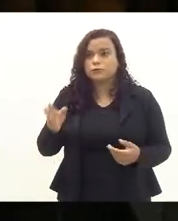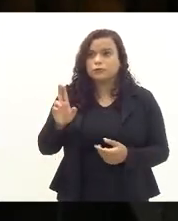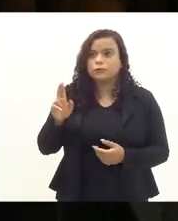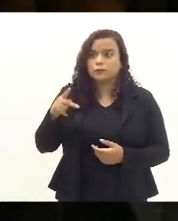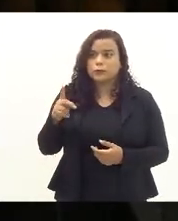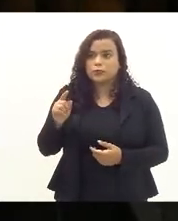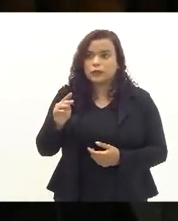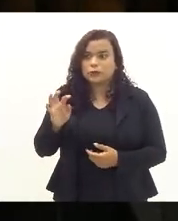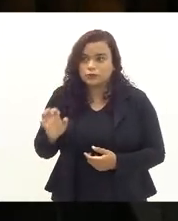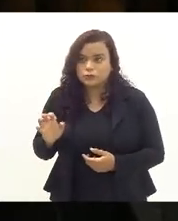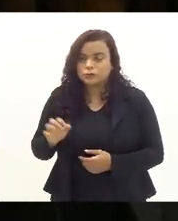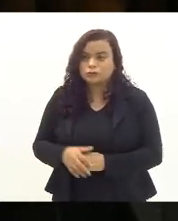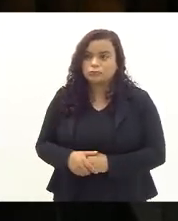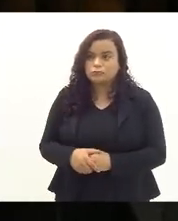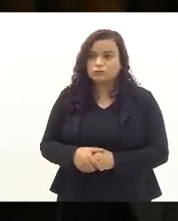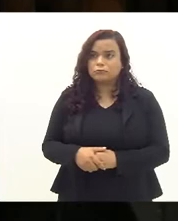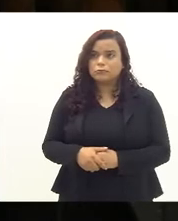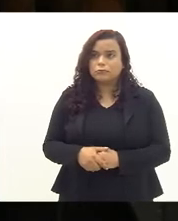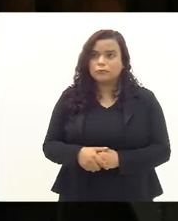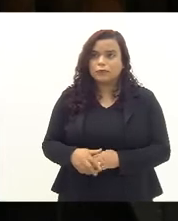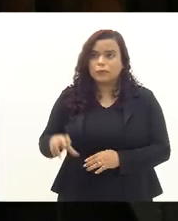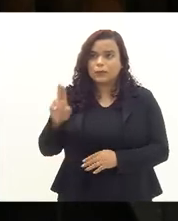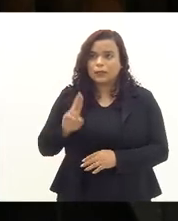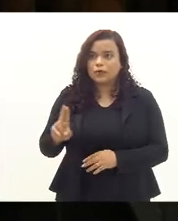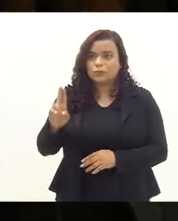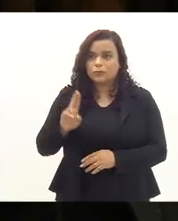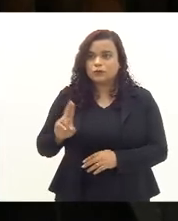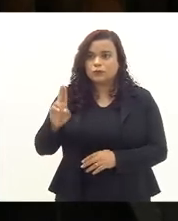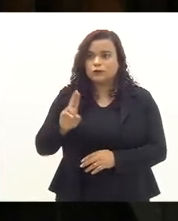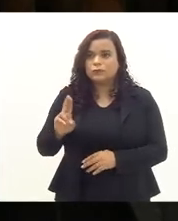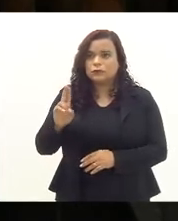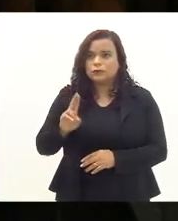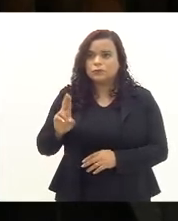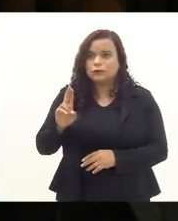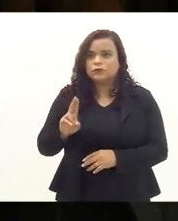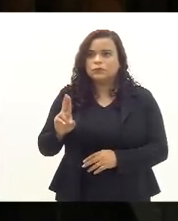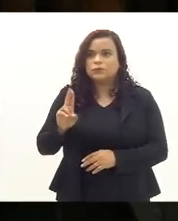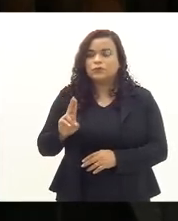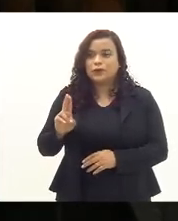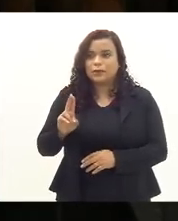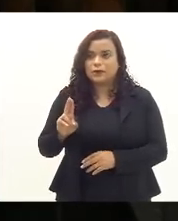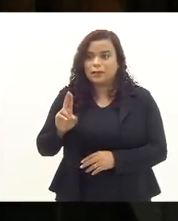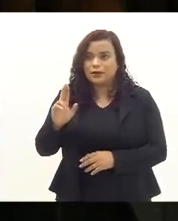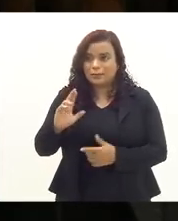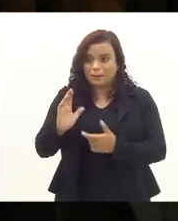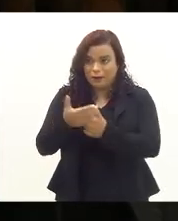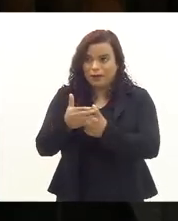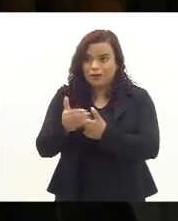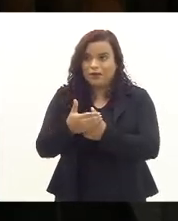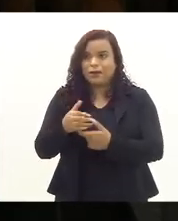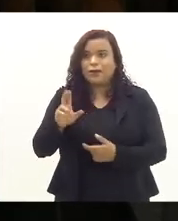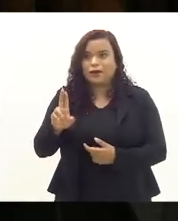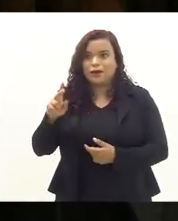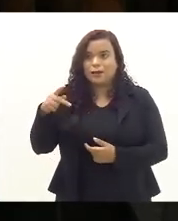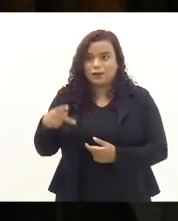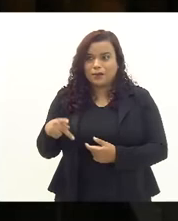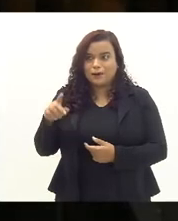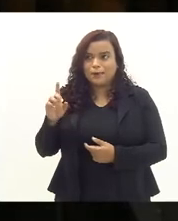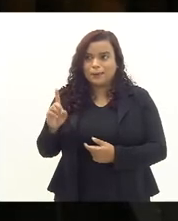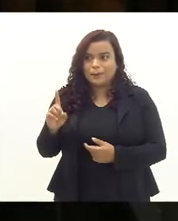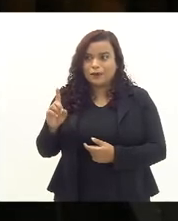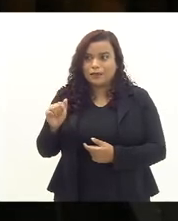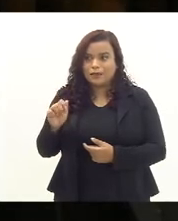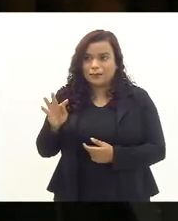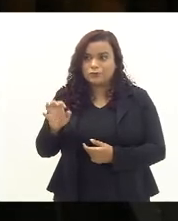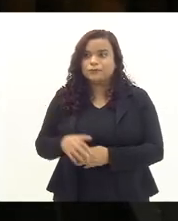do deputado waldeck de ter utilizado o anglicismo up to date E aí tem um